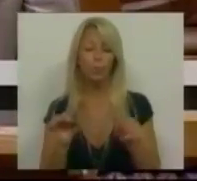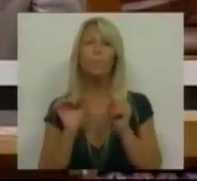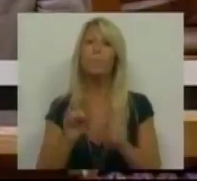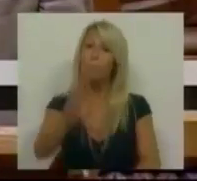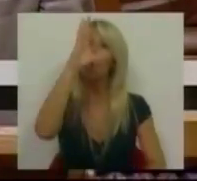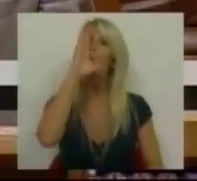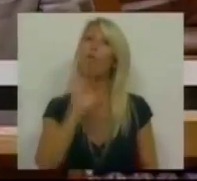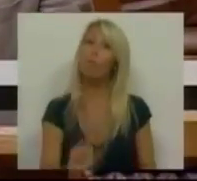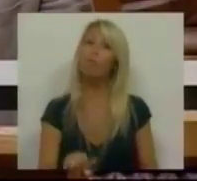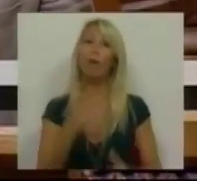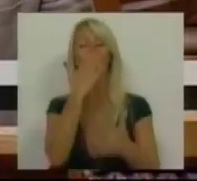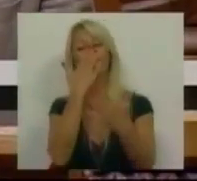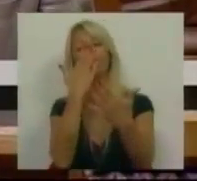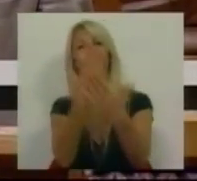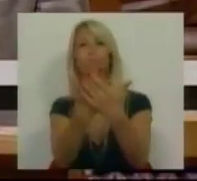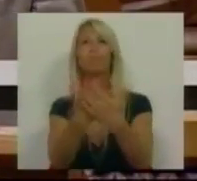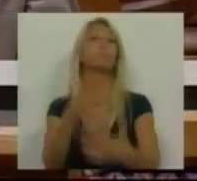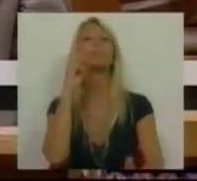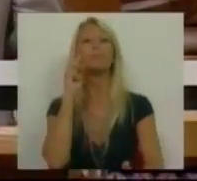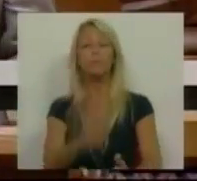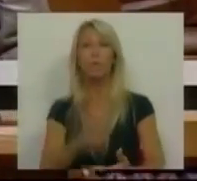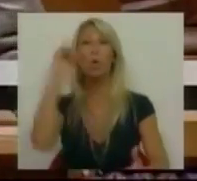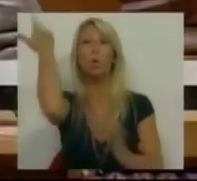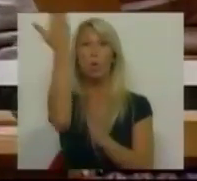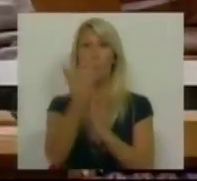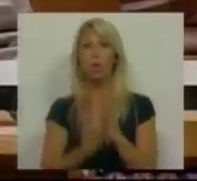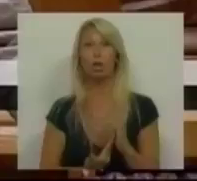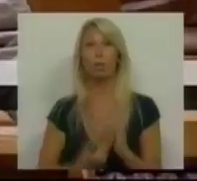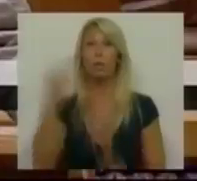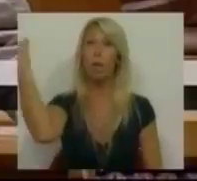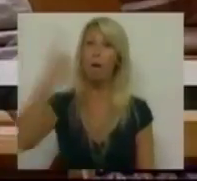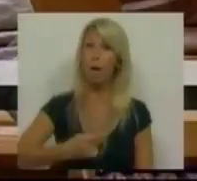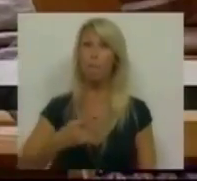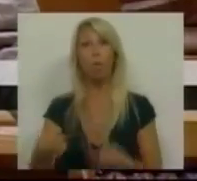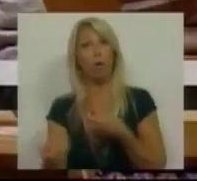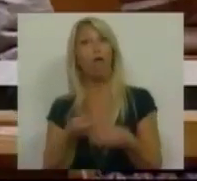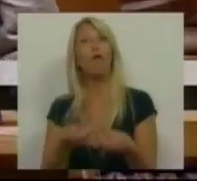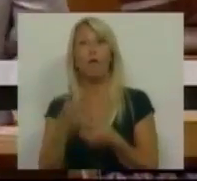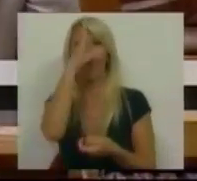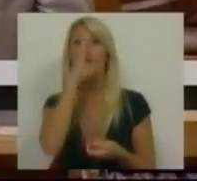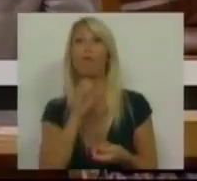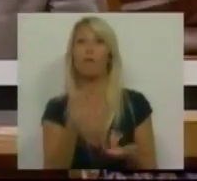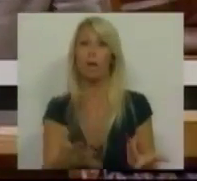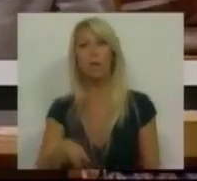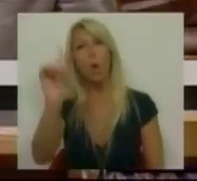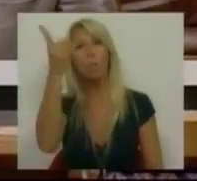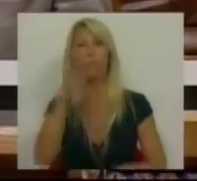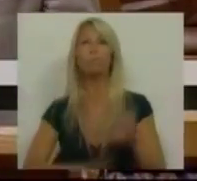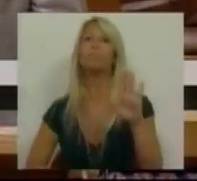que, face a ter visto a Constituição impor-se à governação, em vez de